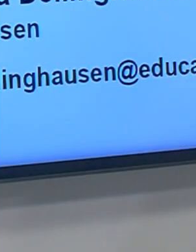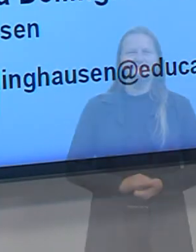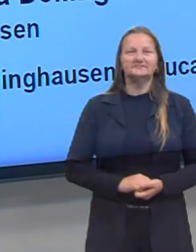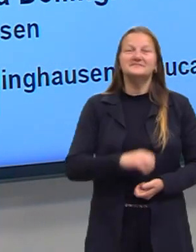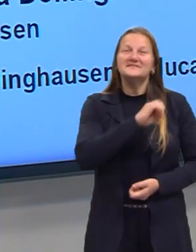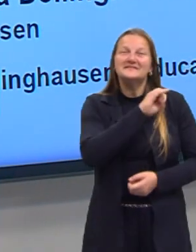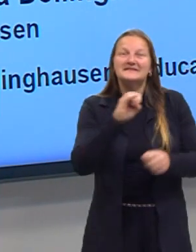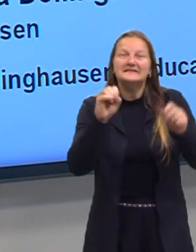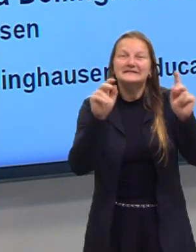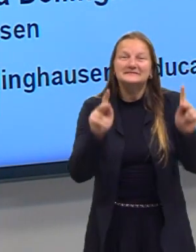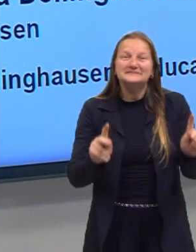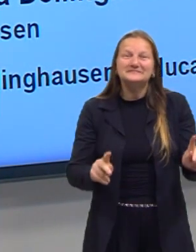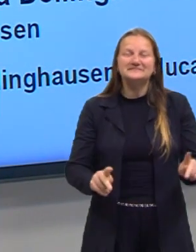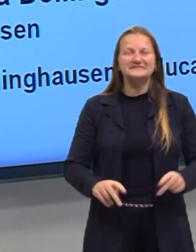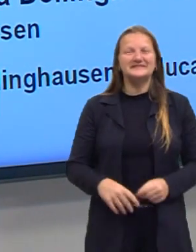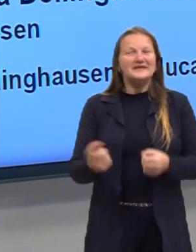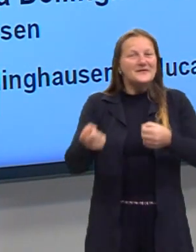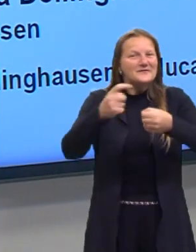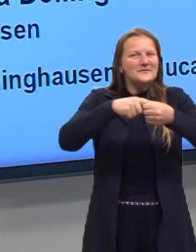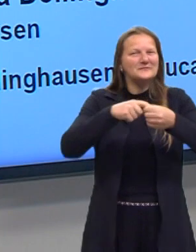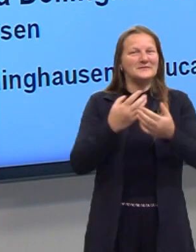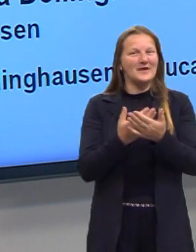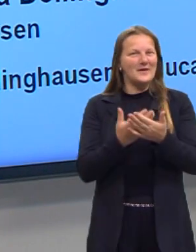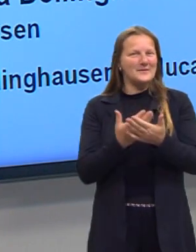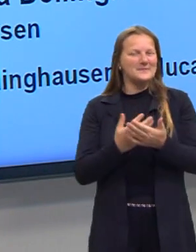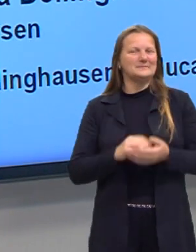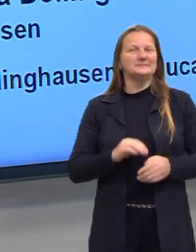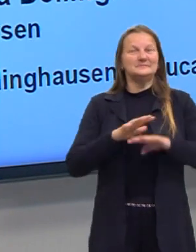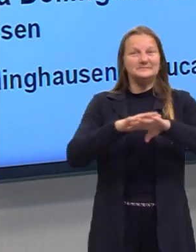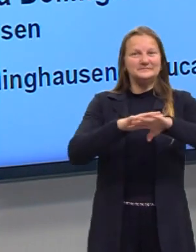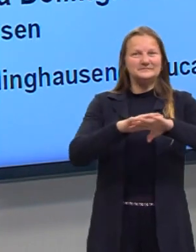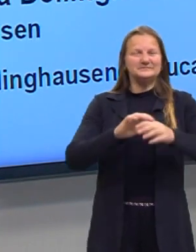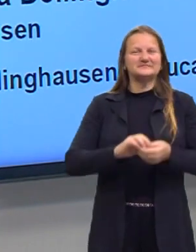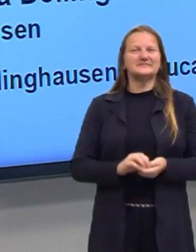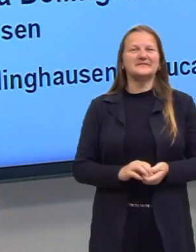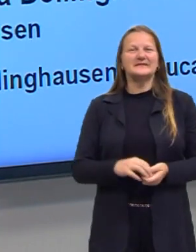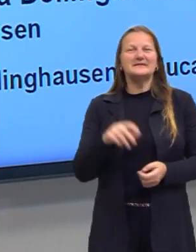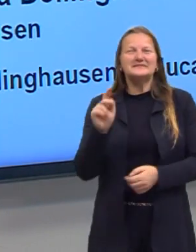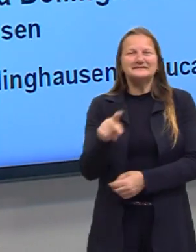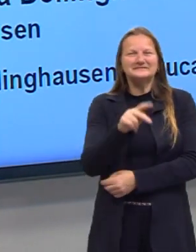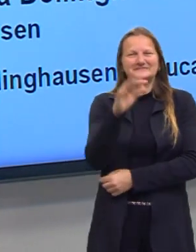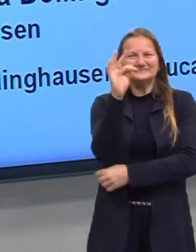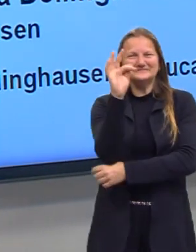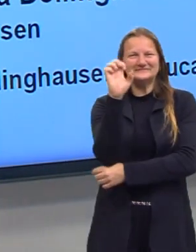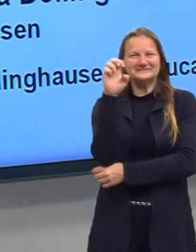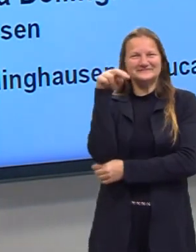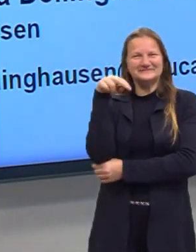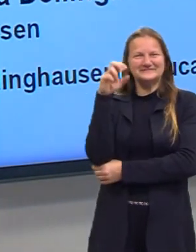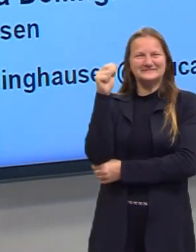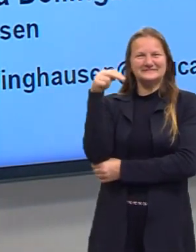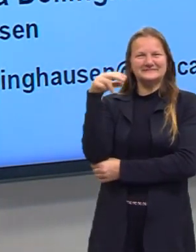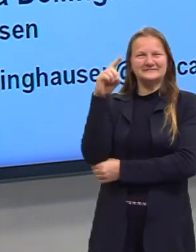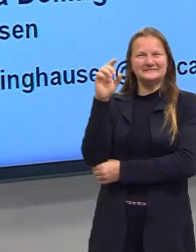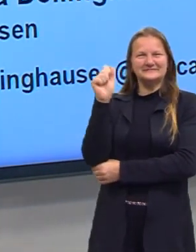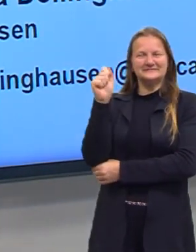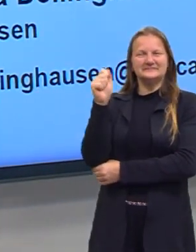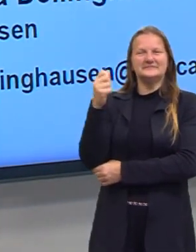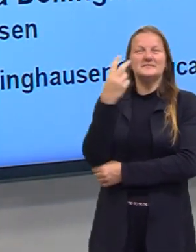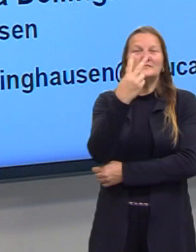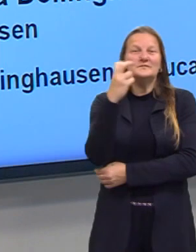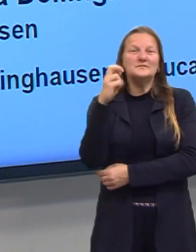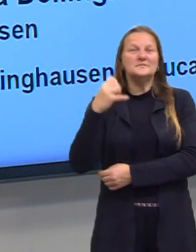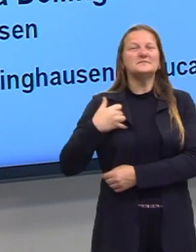Oi, oi pessoas! Voltamos para mais uma aula de matemática. Eu sou a prof. Fernanda, tenho 25 anos,